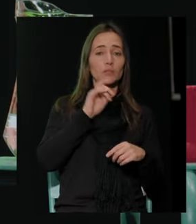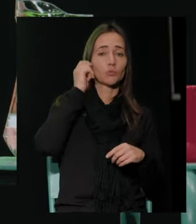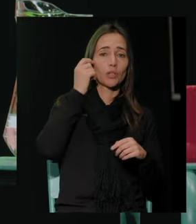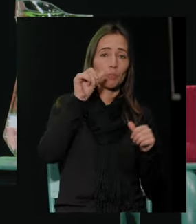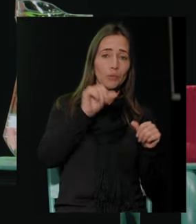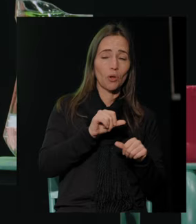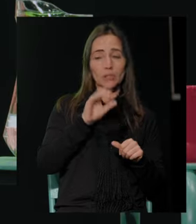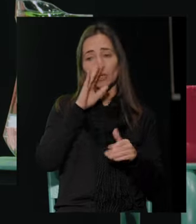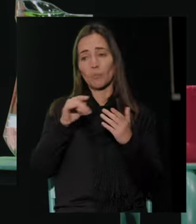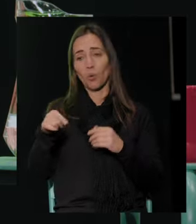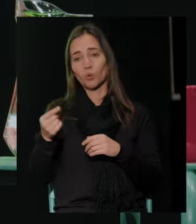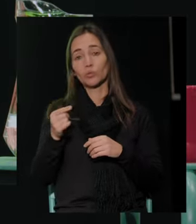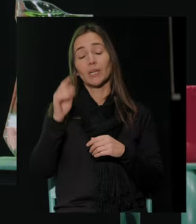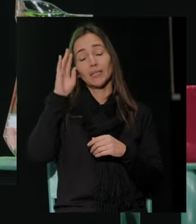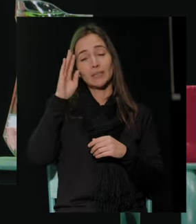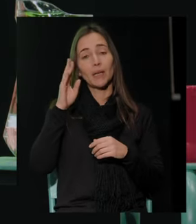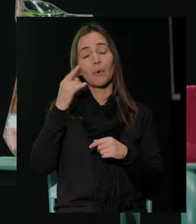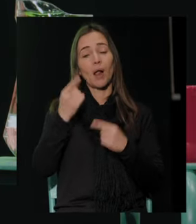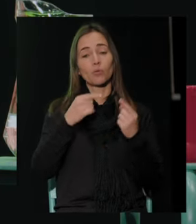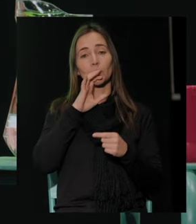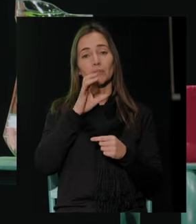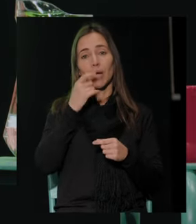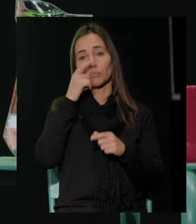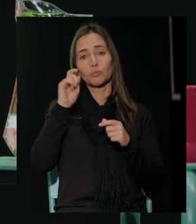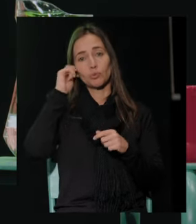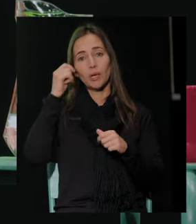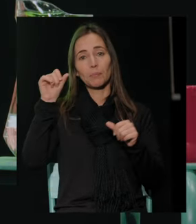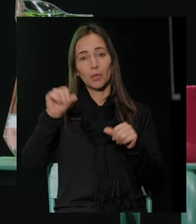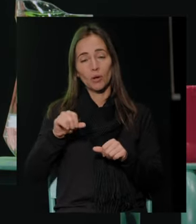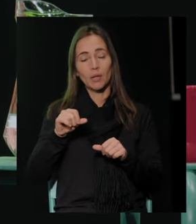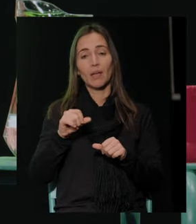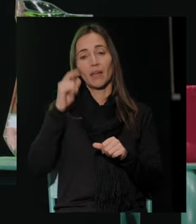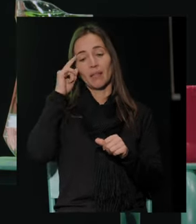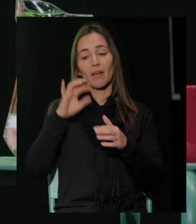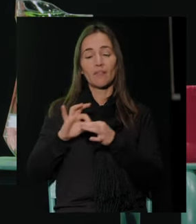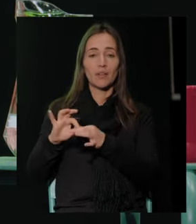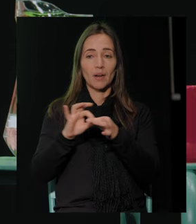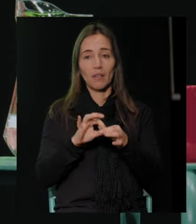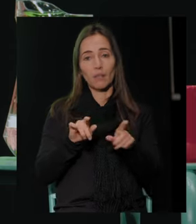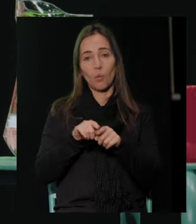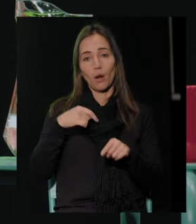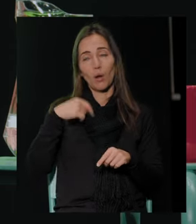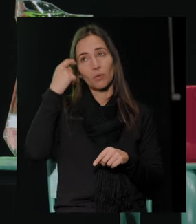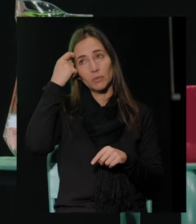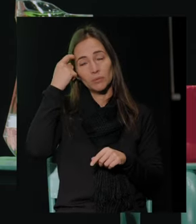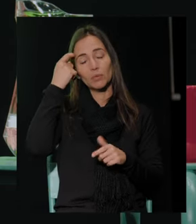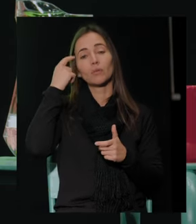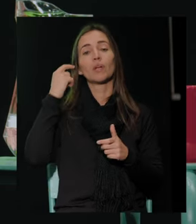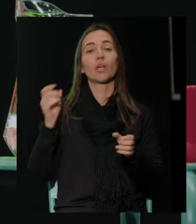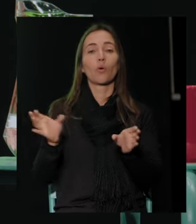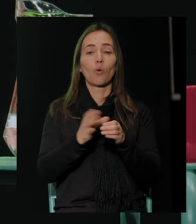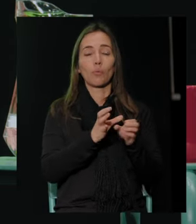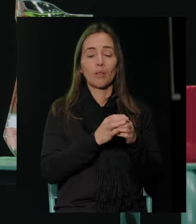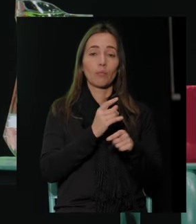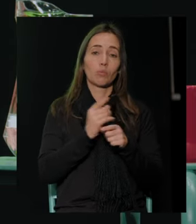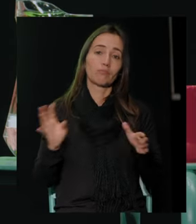sabemos que, mesmo entre os nossos países, há pessoas que vão ser afetadas mais do que outras. Portanto, esta ideia de fraternidade, pelo menos como eu imagino, e de comunidade, porque elas